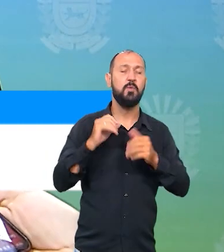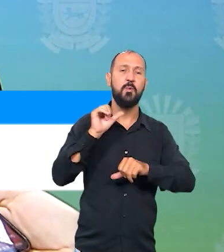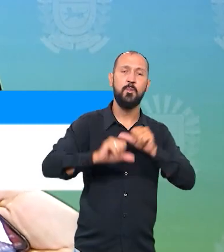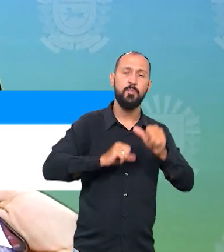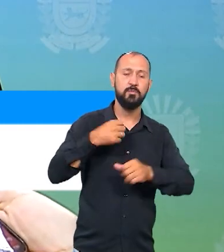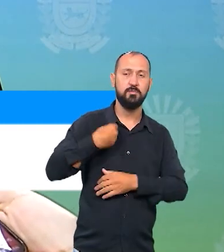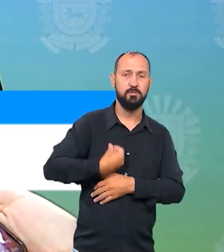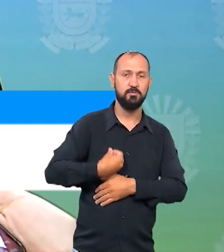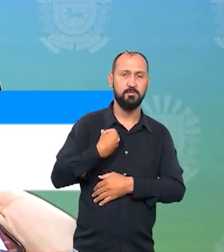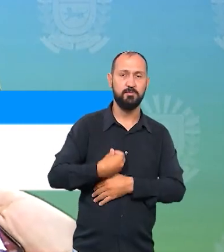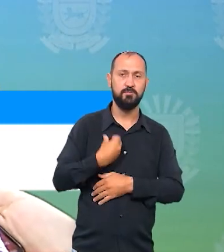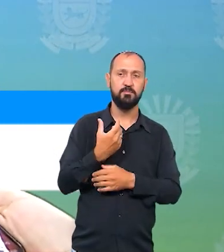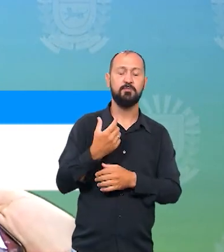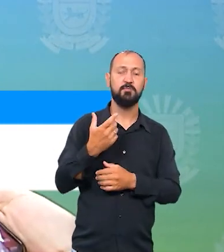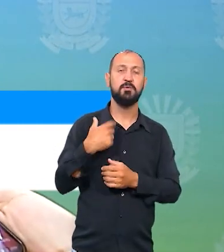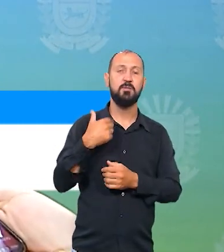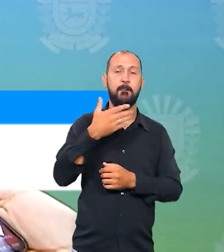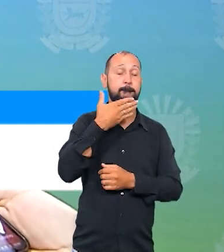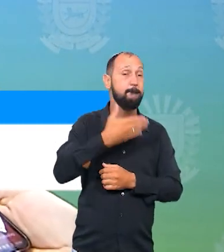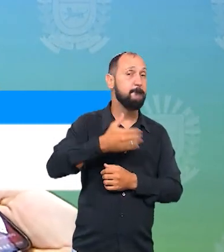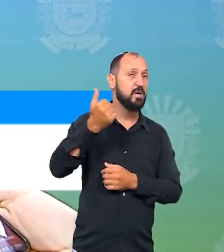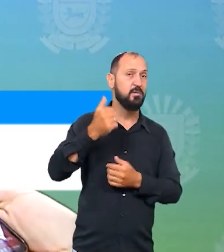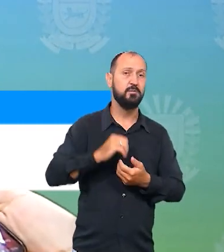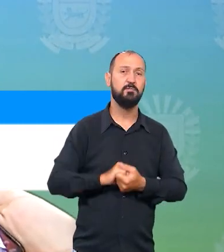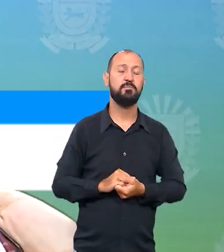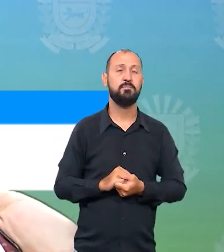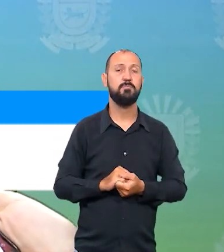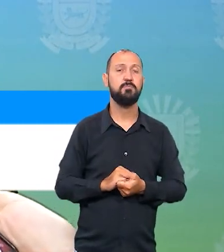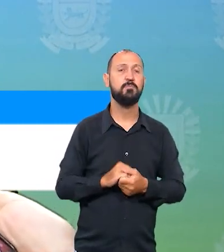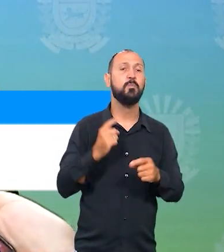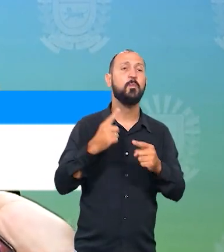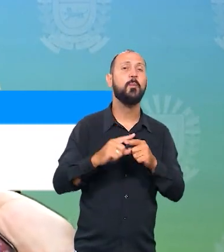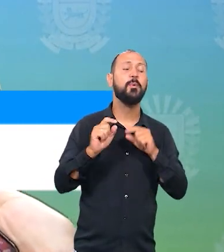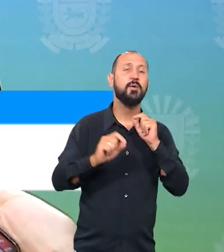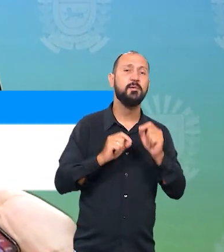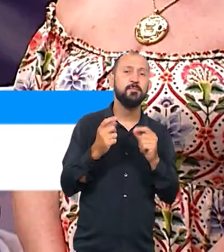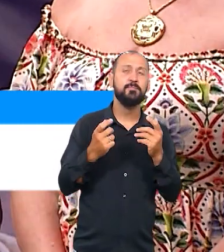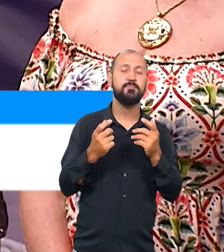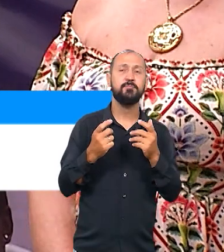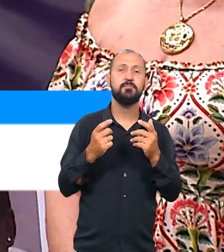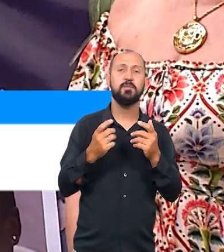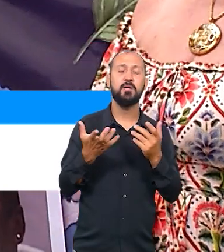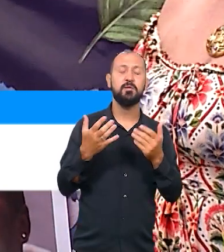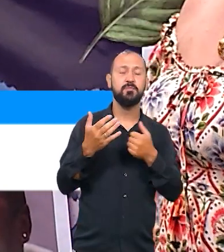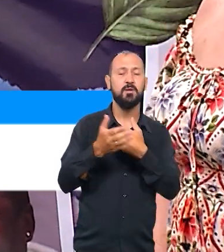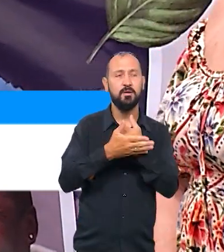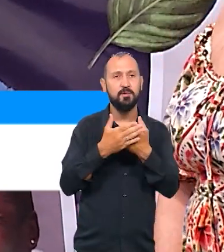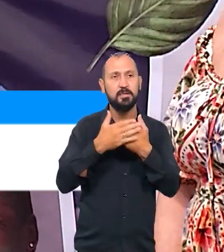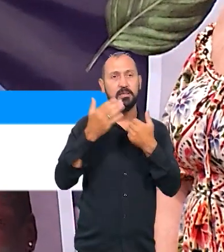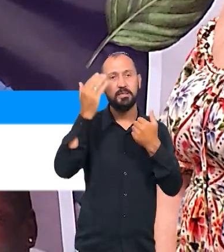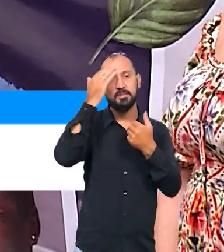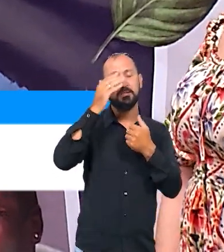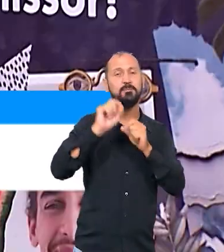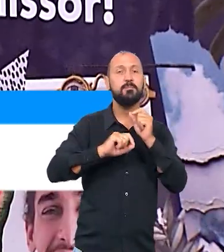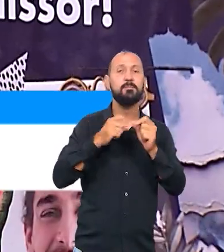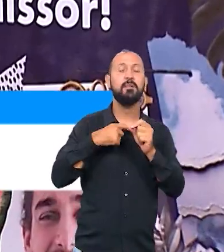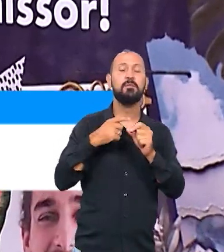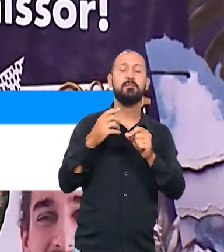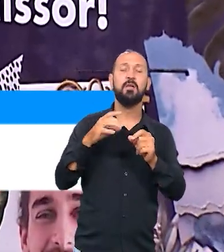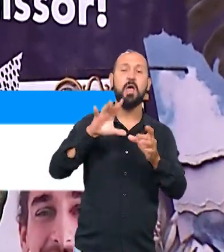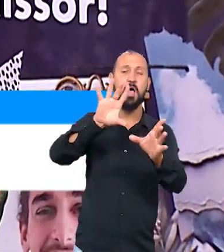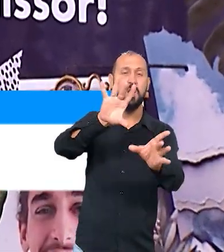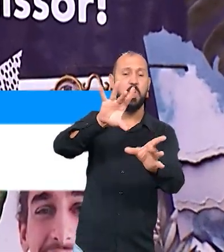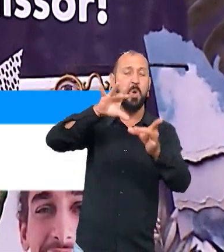possibilita atuar como profissionais, mas ela muda a vida da gente, ela nos torna pessoas melhores, porque a gente passa a ser